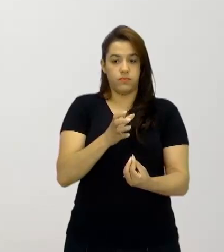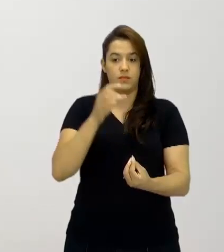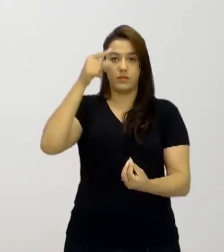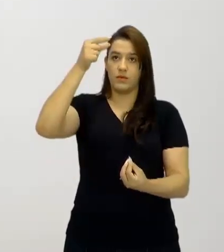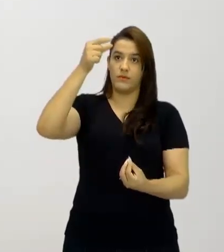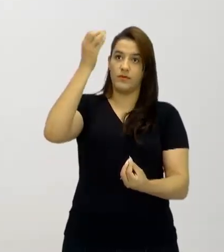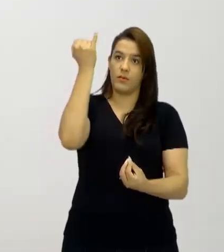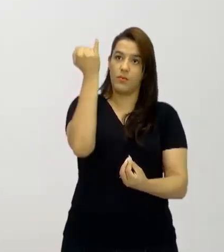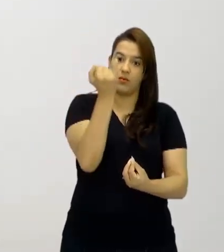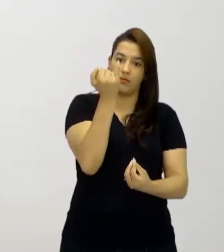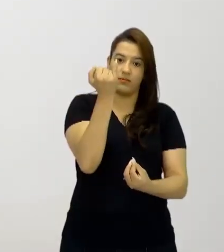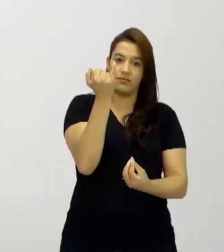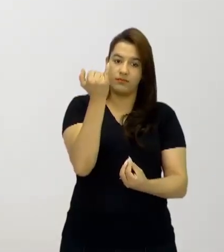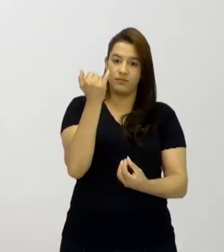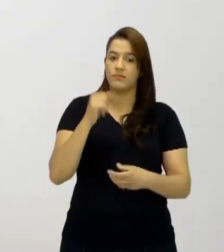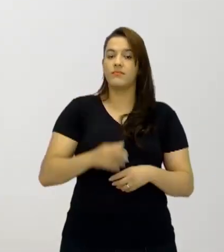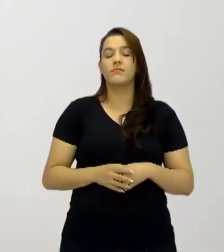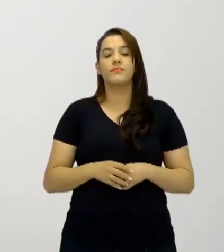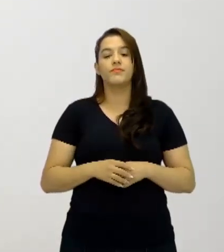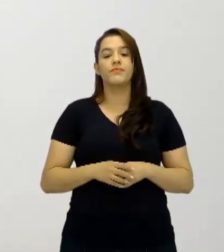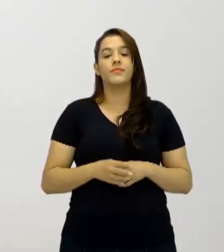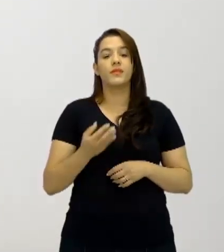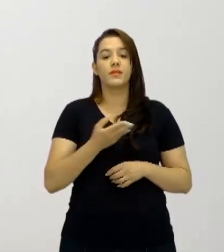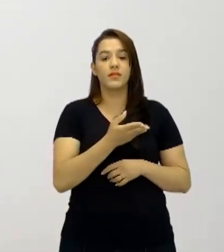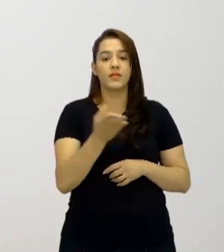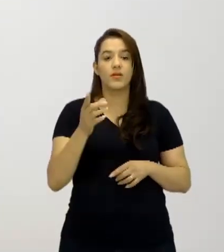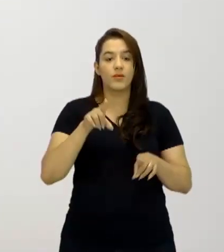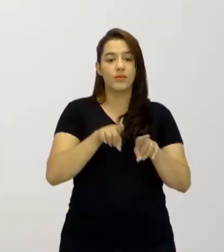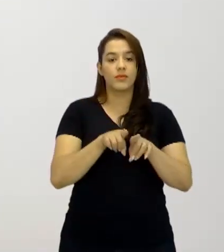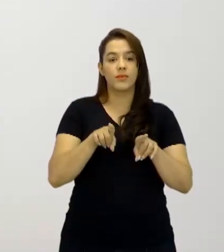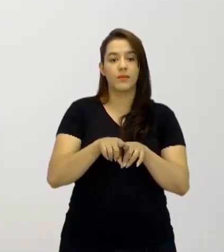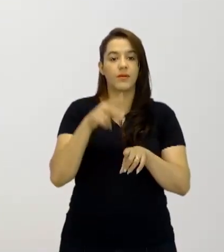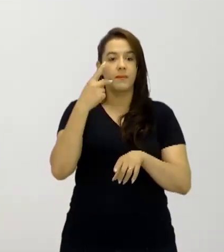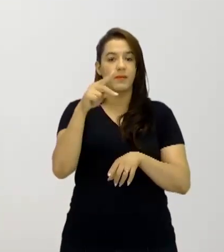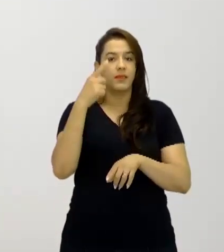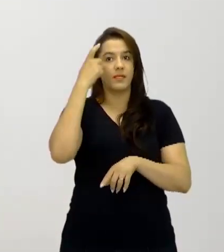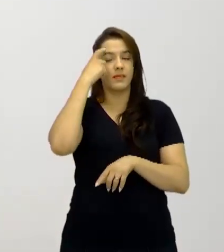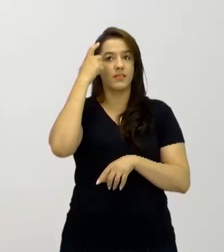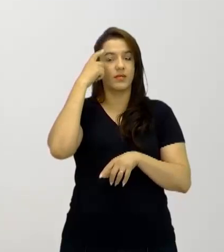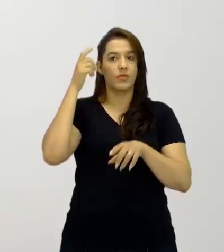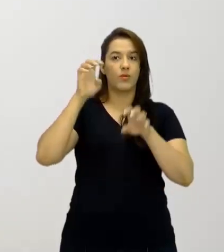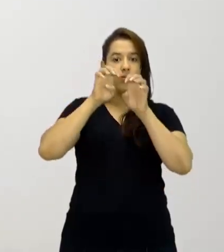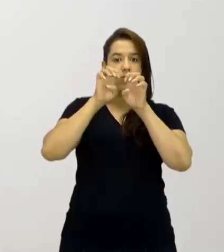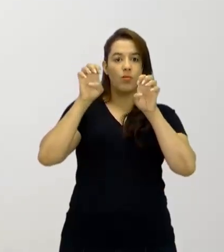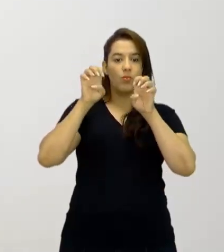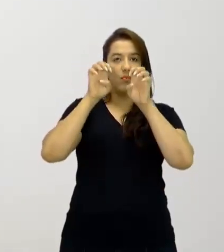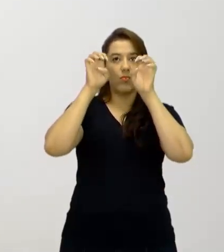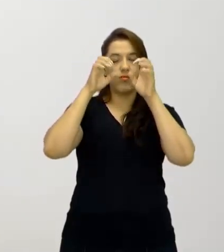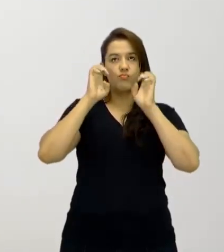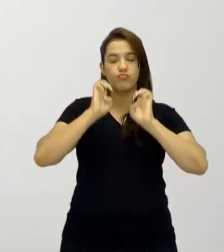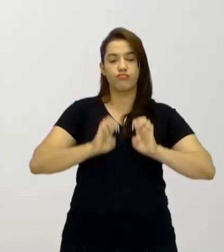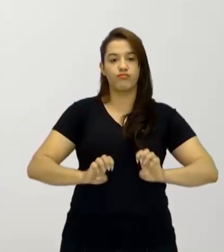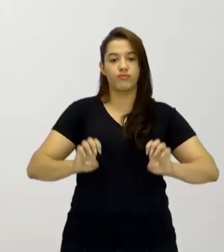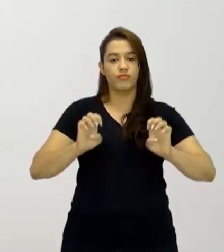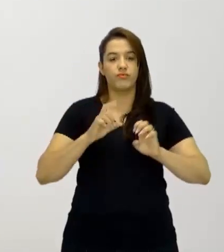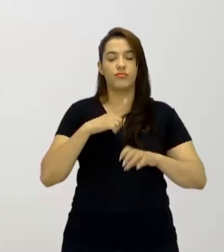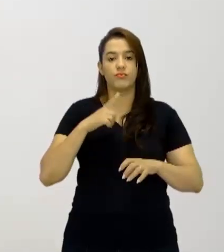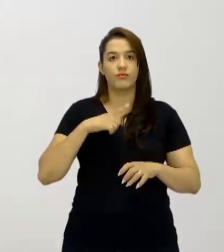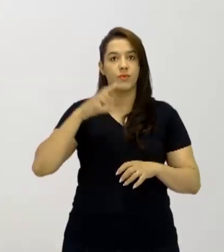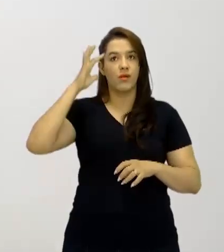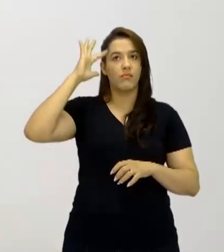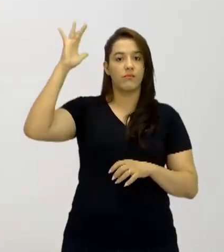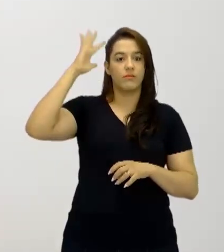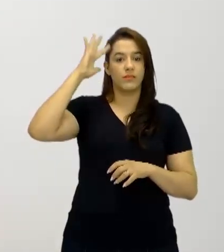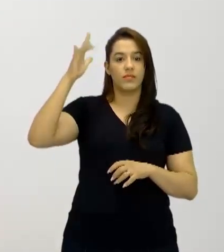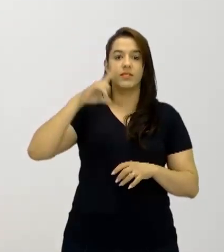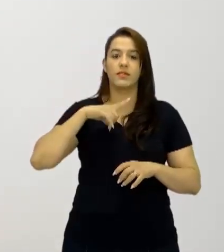a gente fala muito para os alunos aí do 6º ano que tem um eixo imaginário, tem uma linha equatorial que